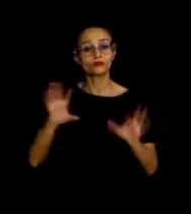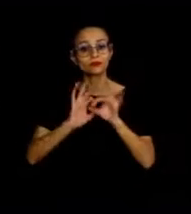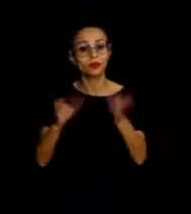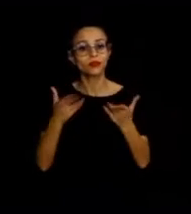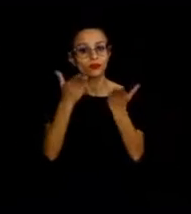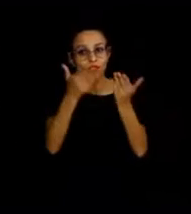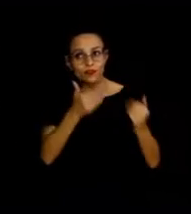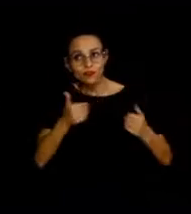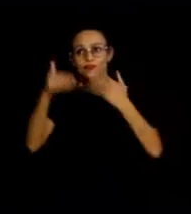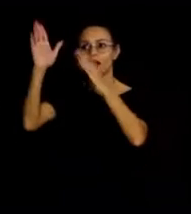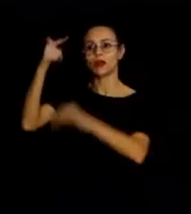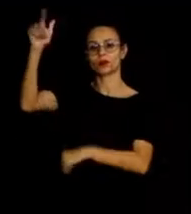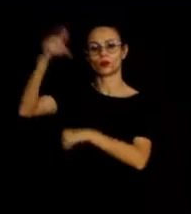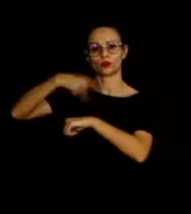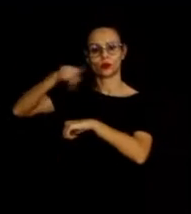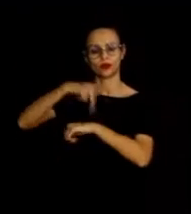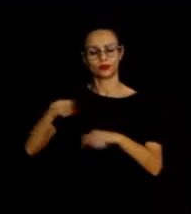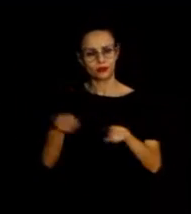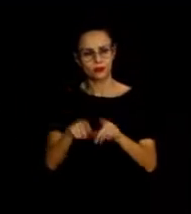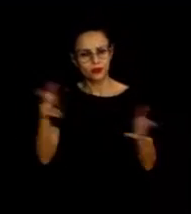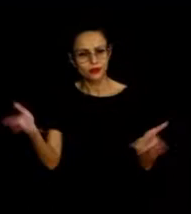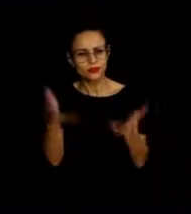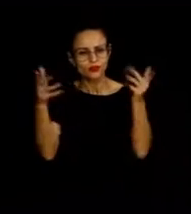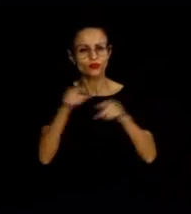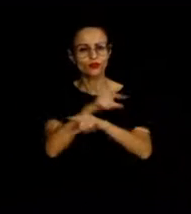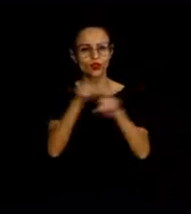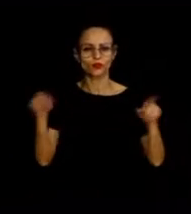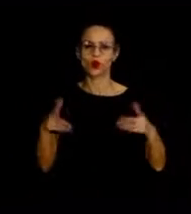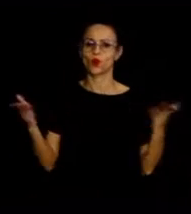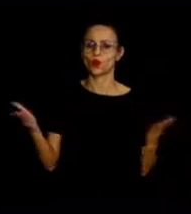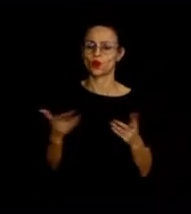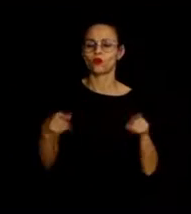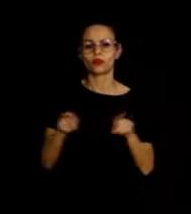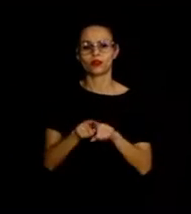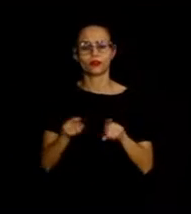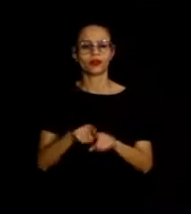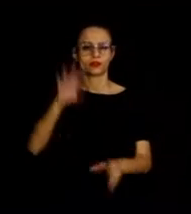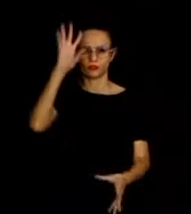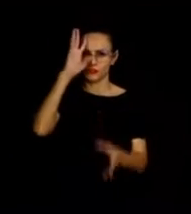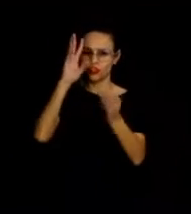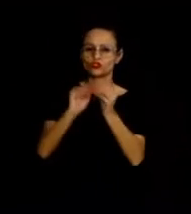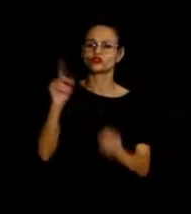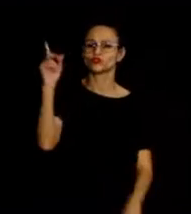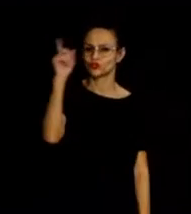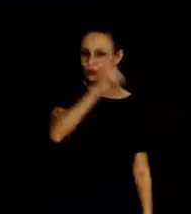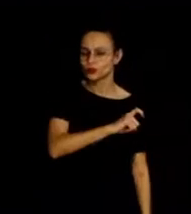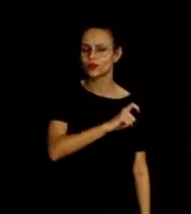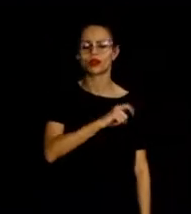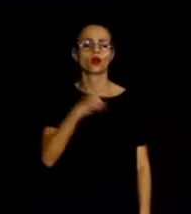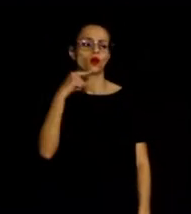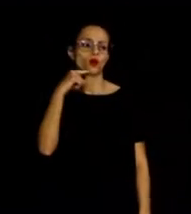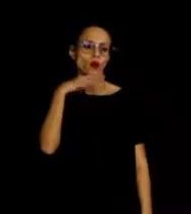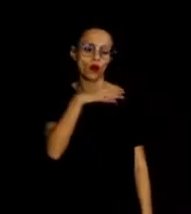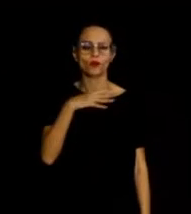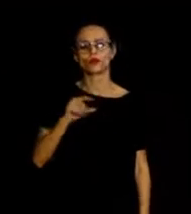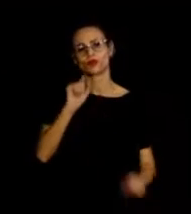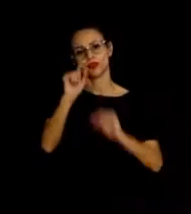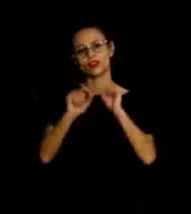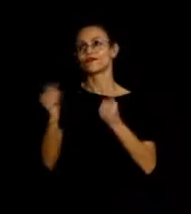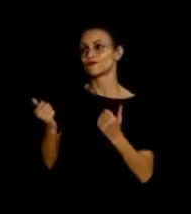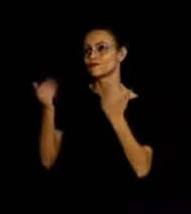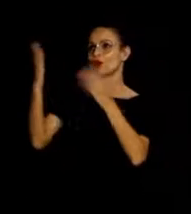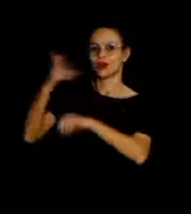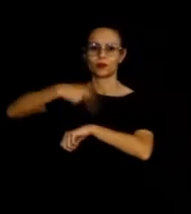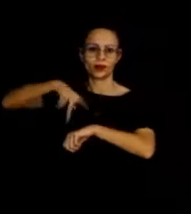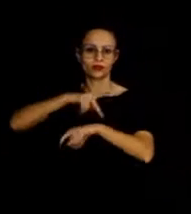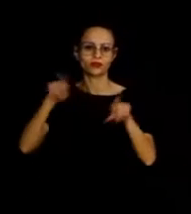e para incentivar a incentivá-los já que os dias também a gente e dificuldades é e obviamente não é para que você vai